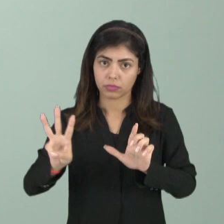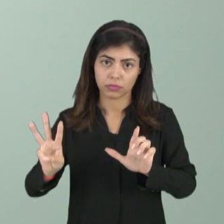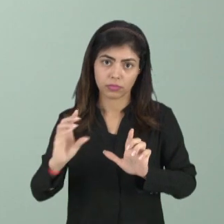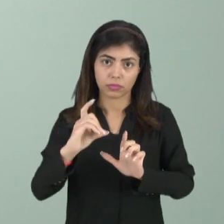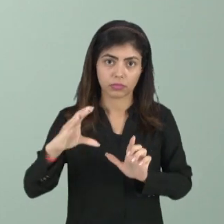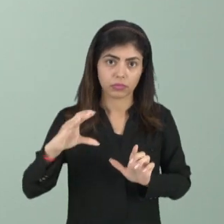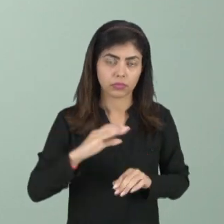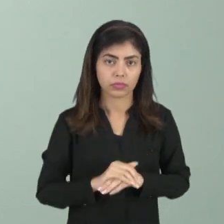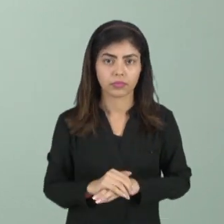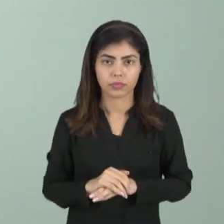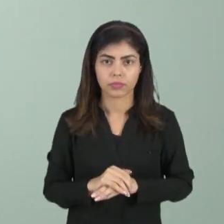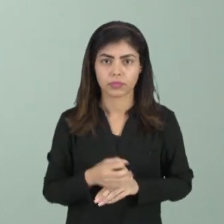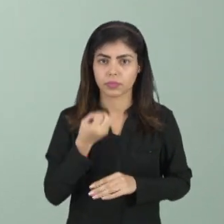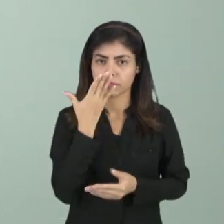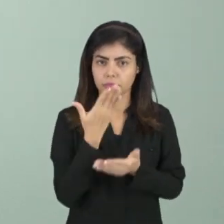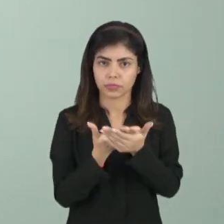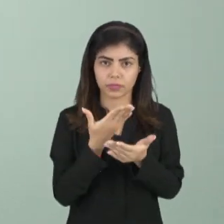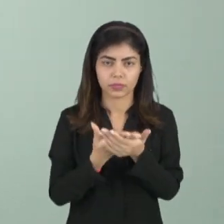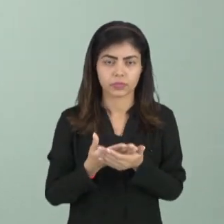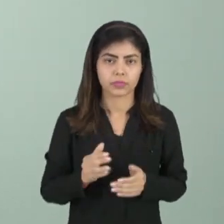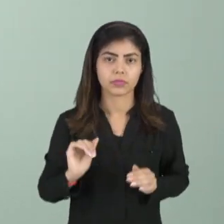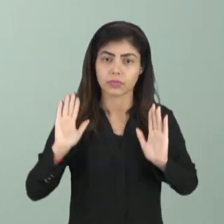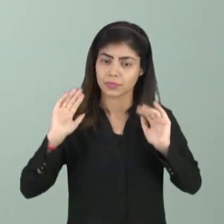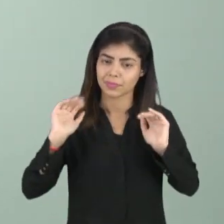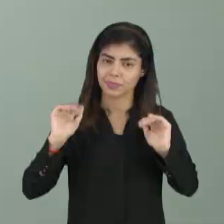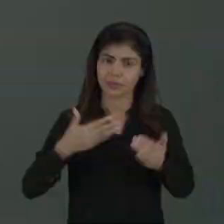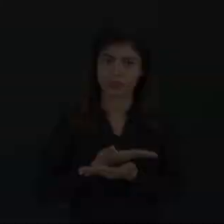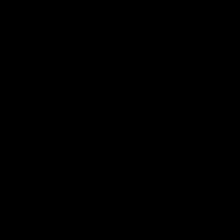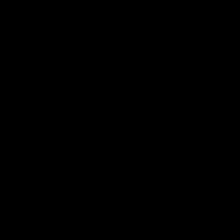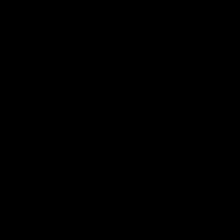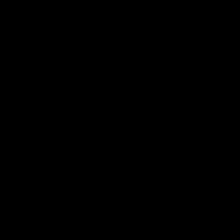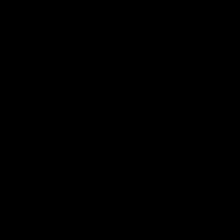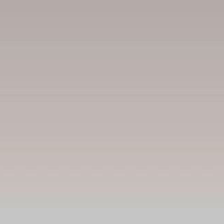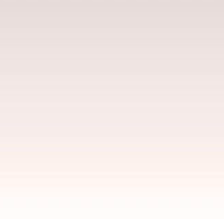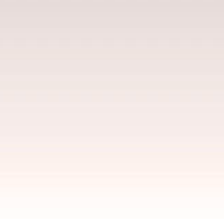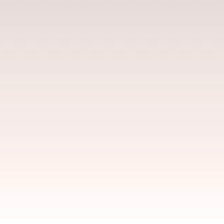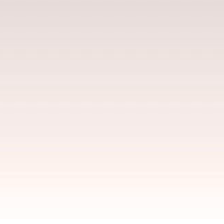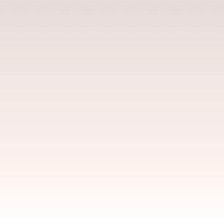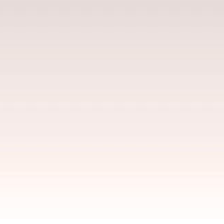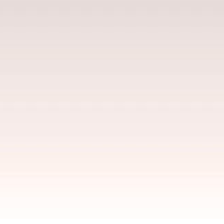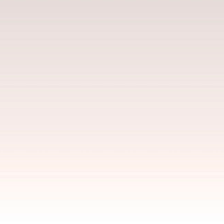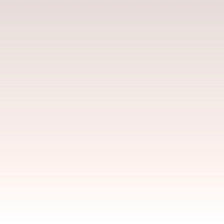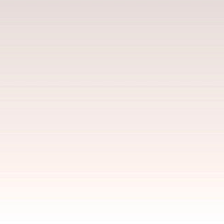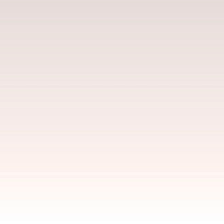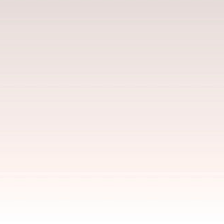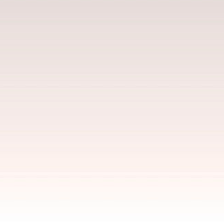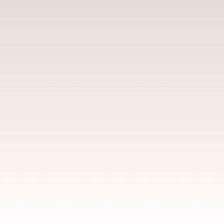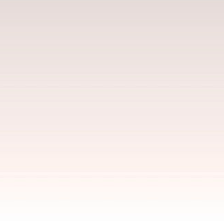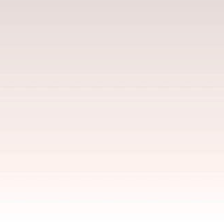acesso à plataforma Edu e bons estudos para você E aí